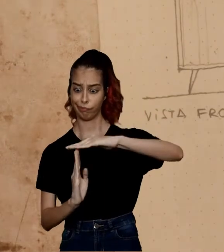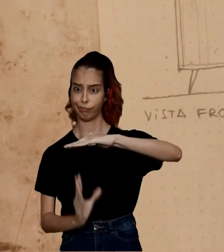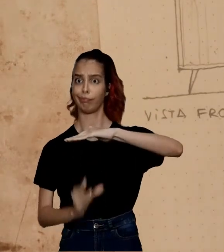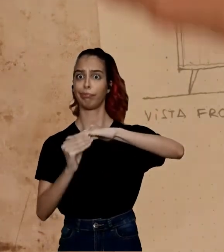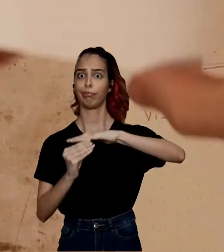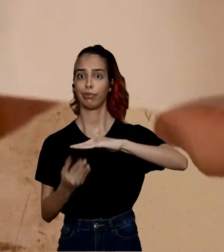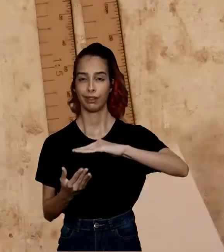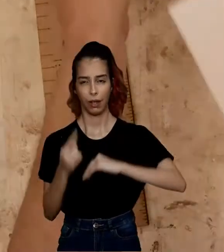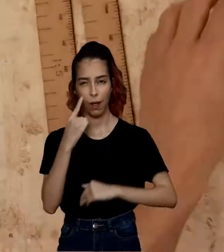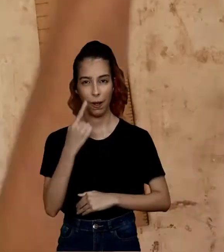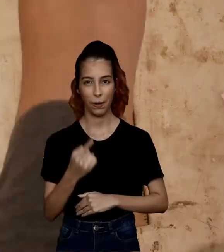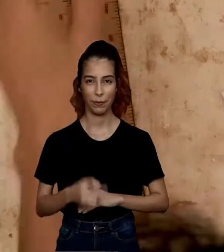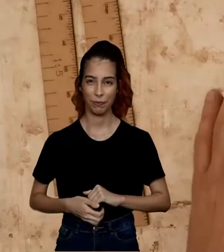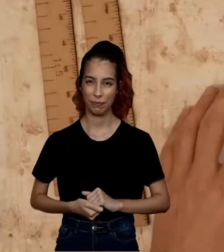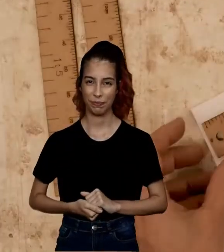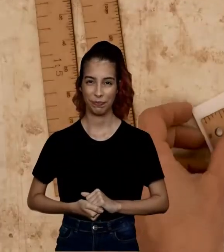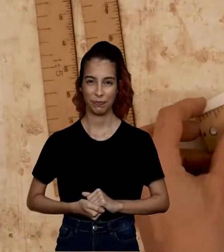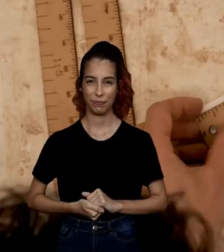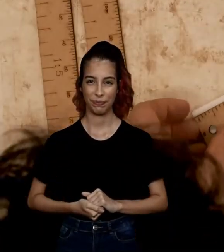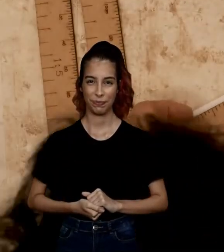próprio material.